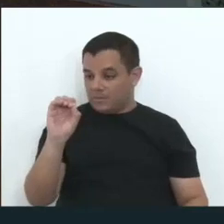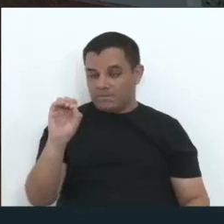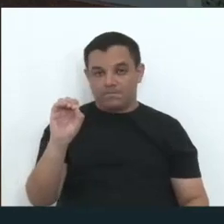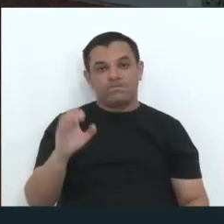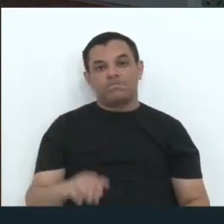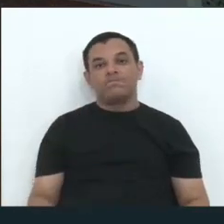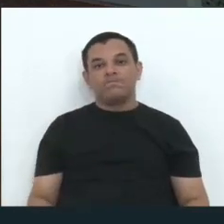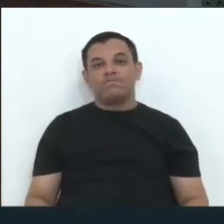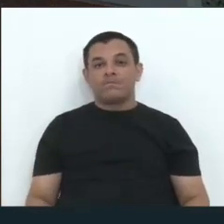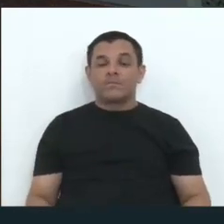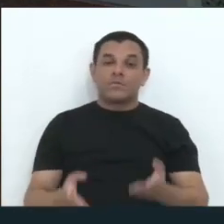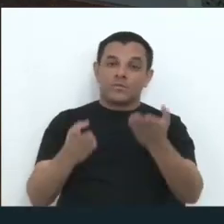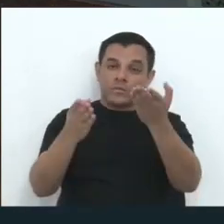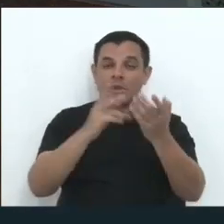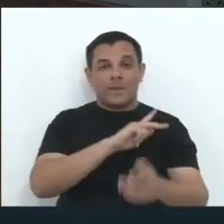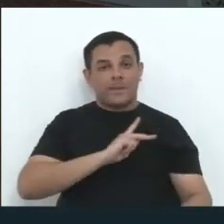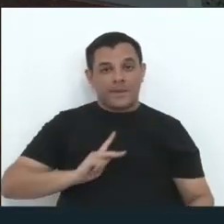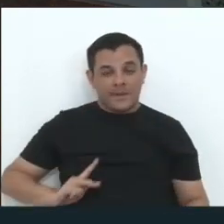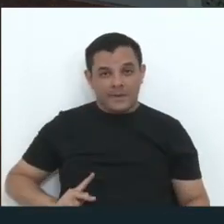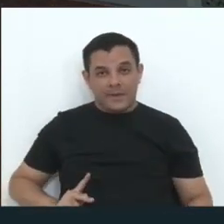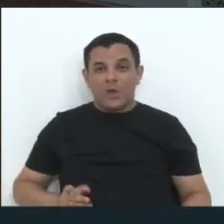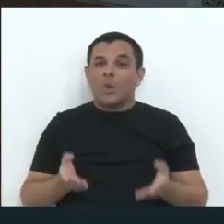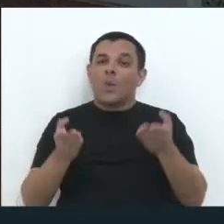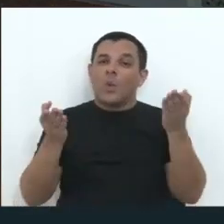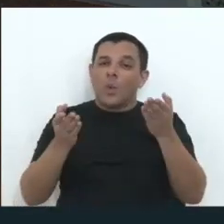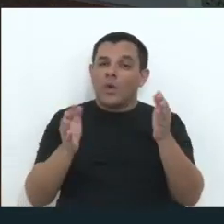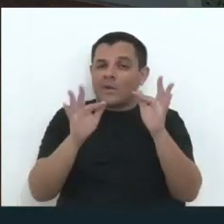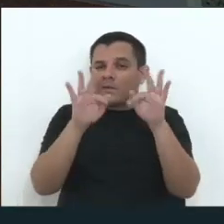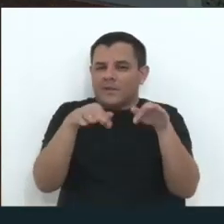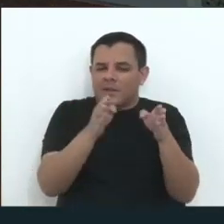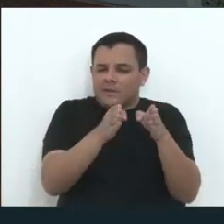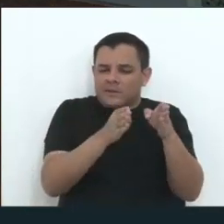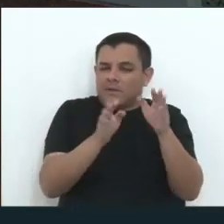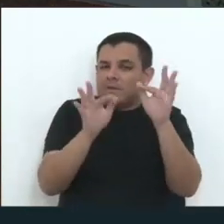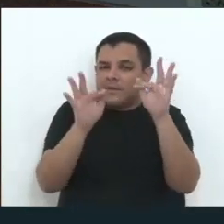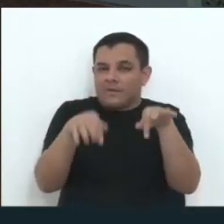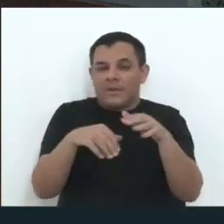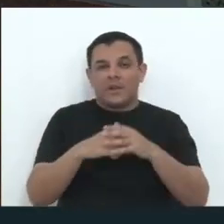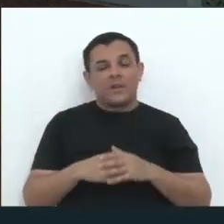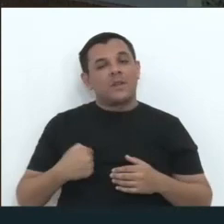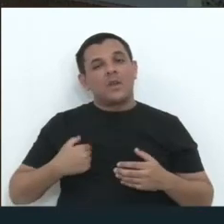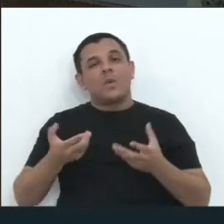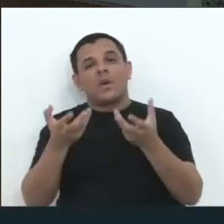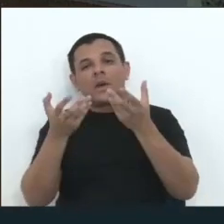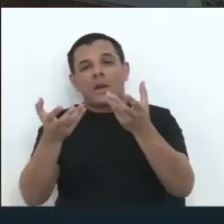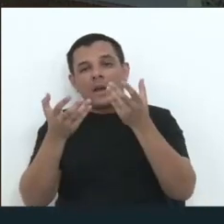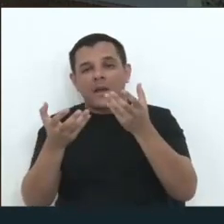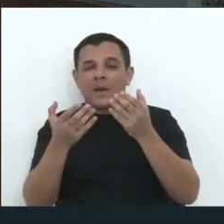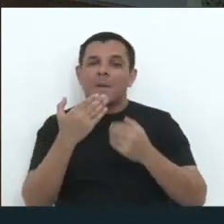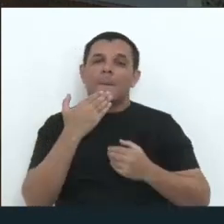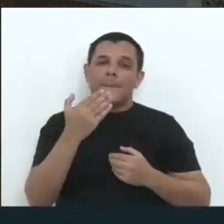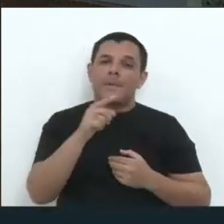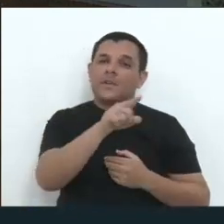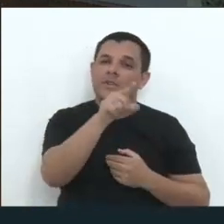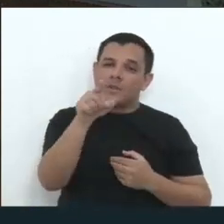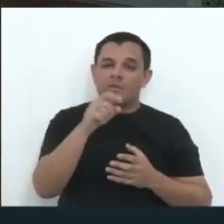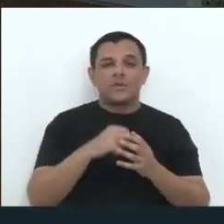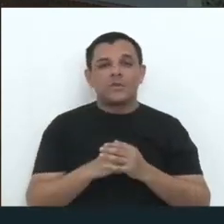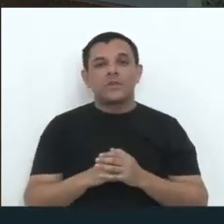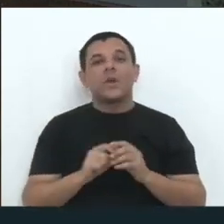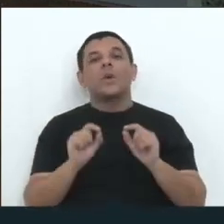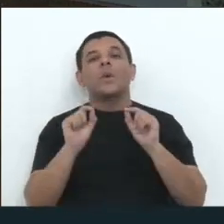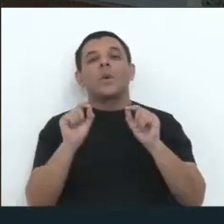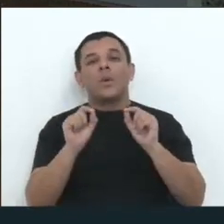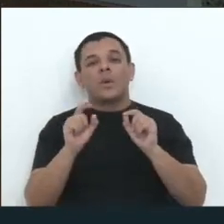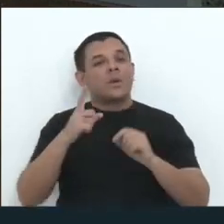Senhor presidente, eu vou, assim que finalizar o pequeno expediente, eu gostaria até de solicitar a Vossa Excelência que a